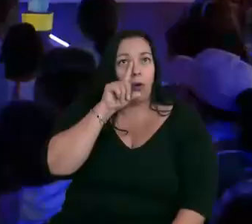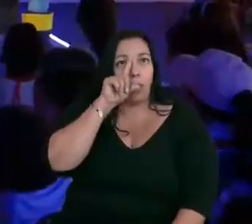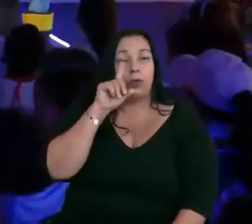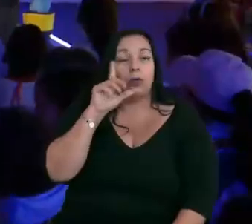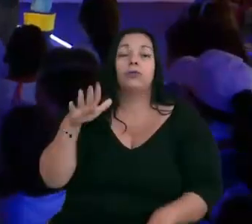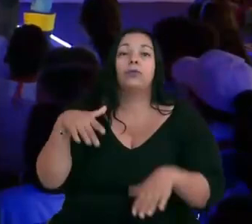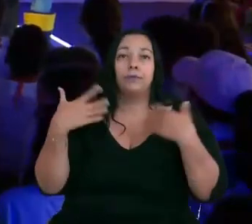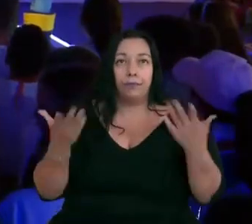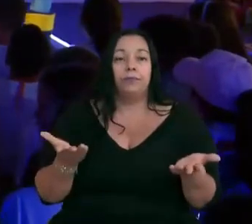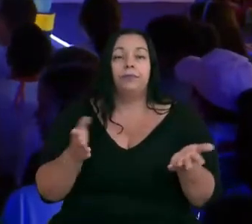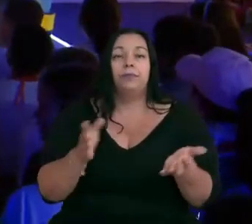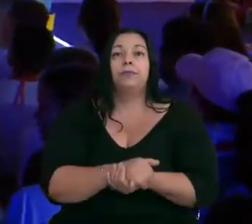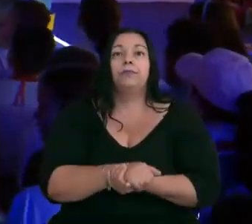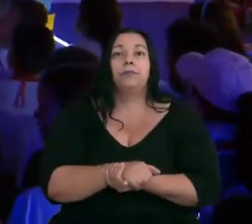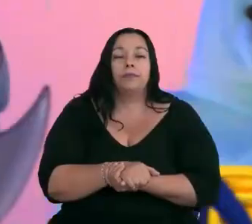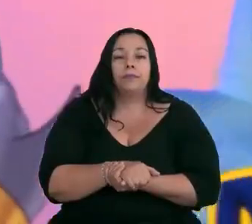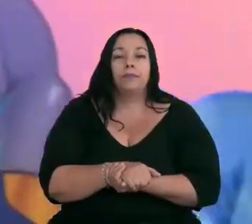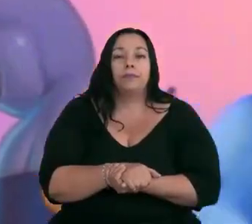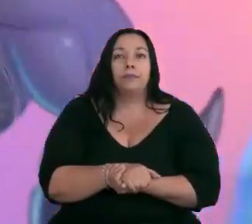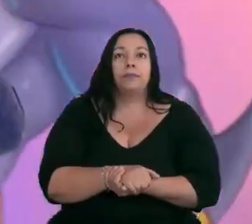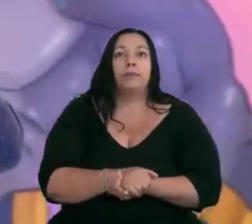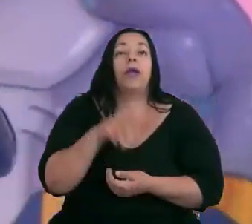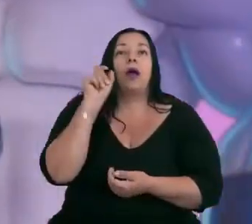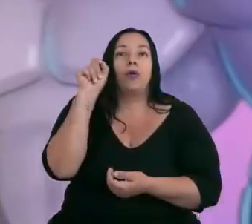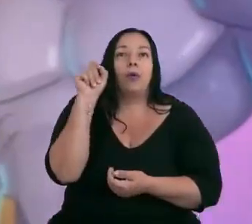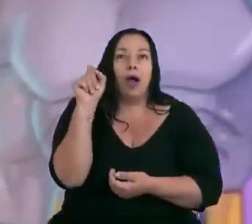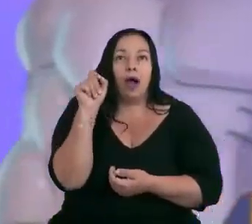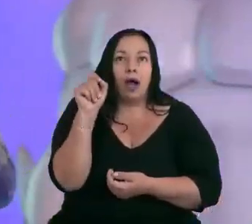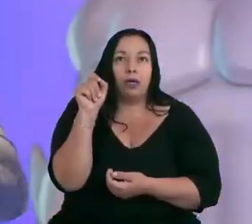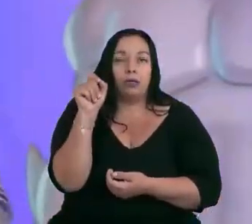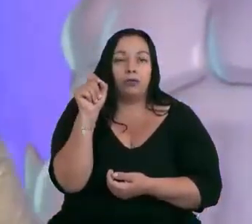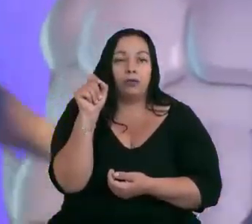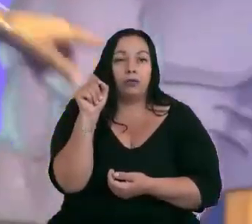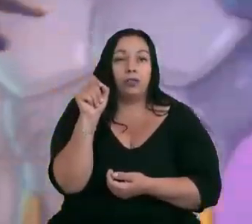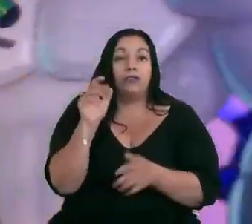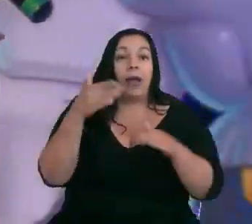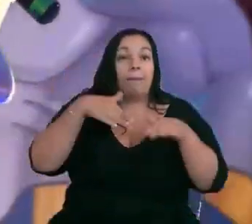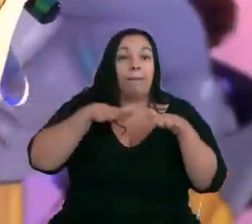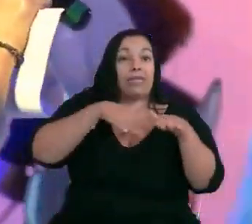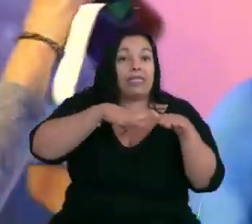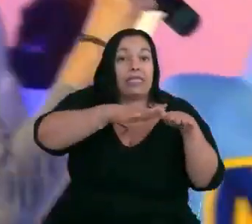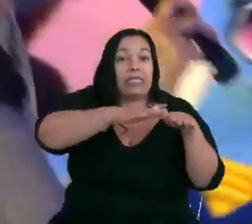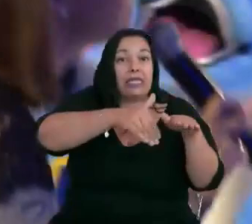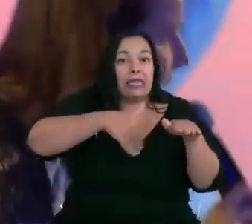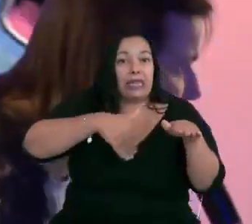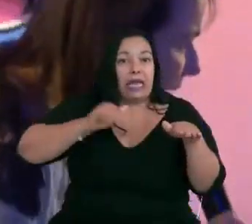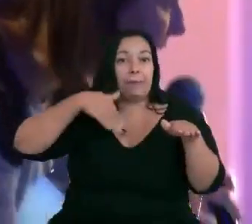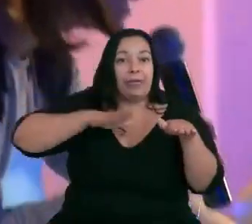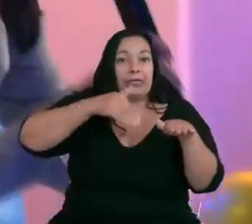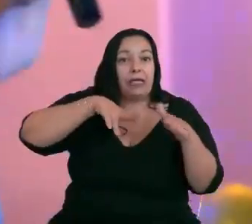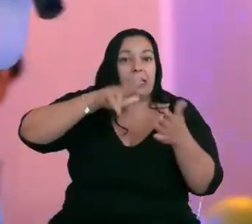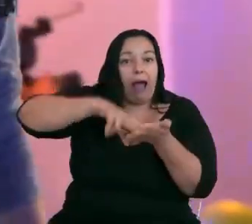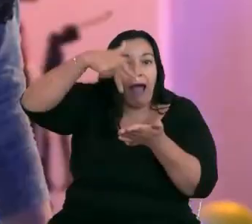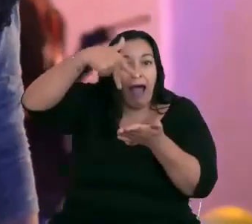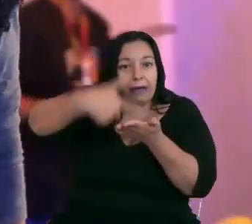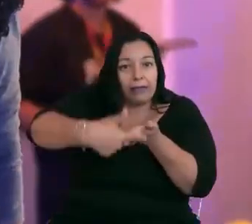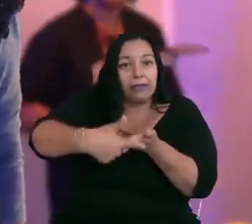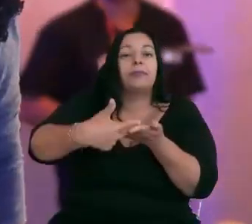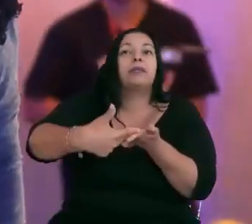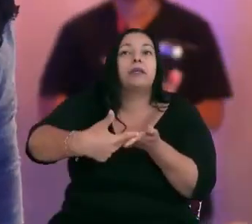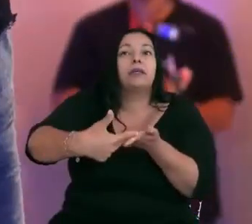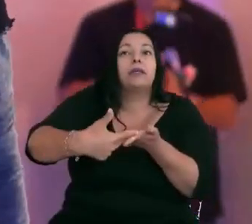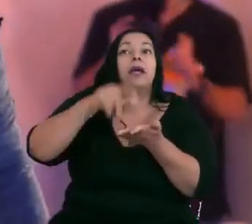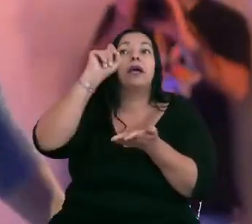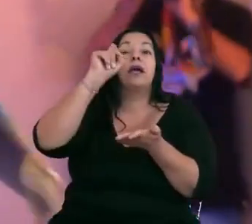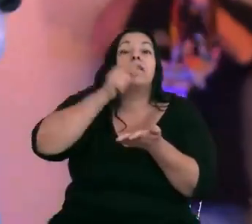Então, olha lá, ó. Quando a gente estiver em piscina, se a gente cair na piscina, o que que eu tenho que